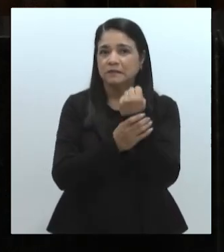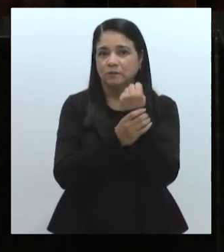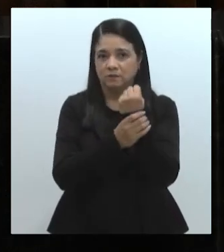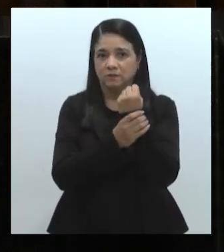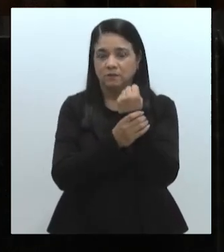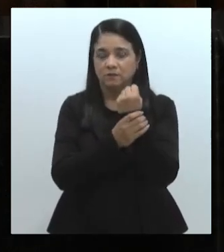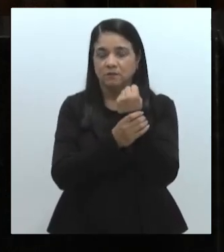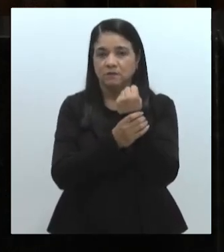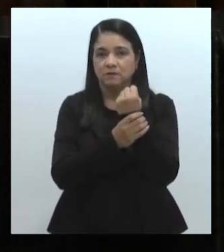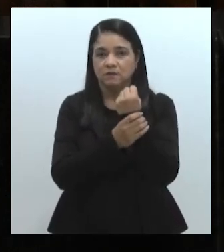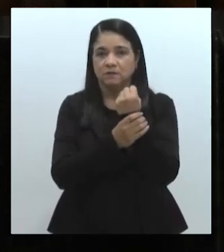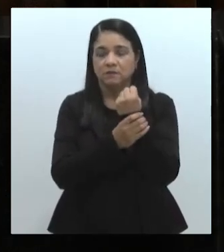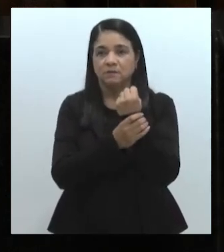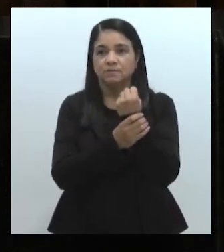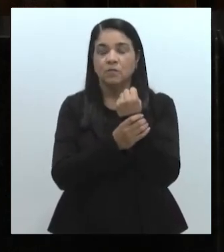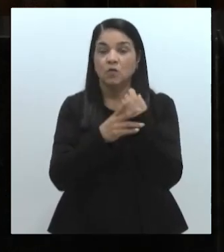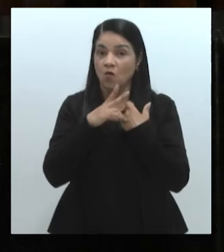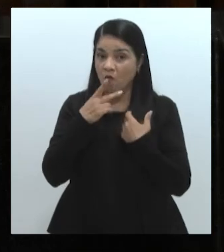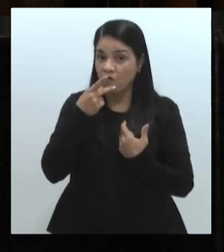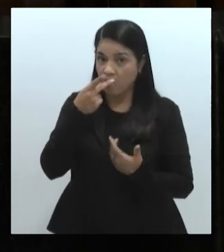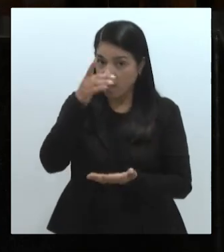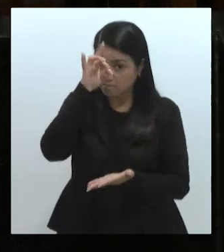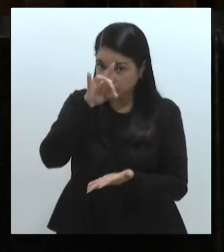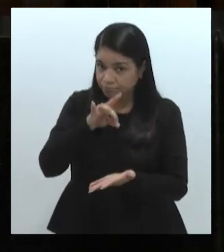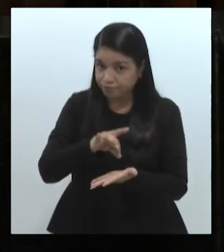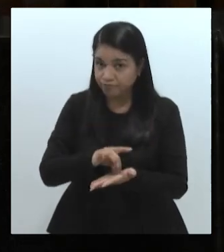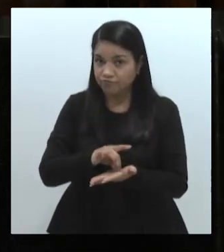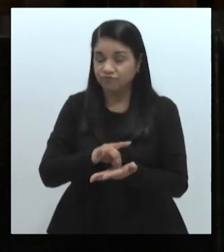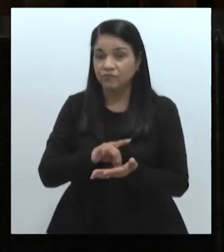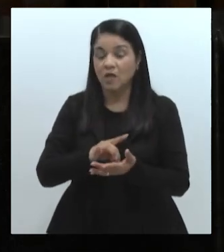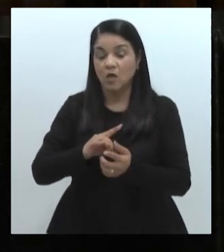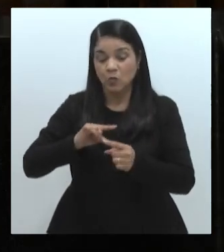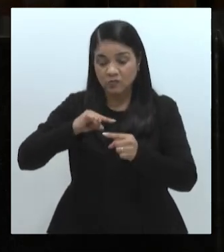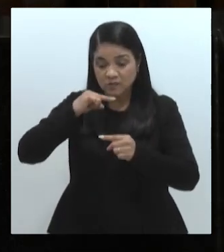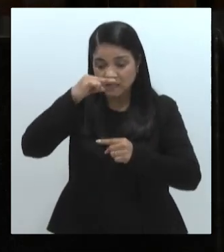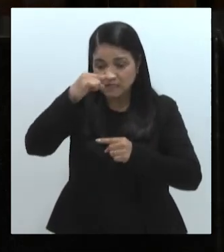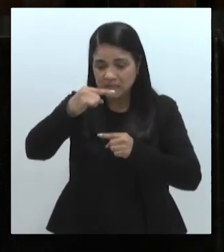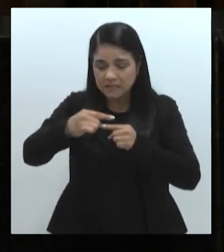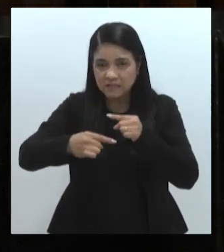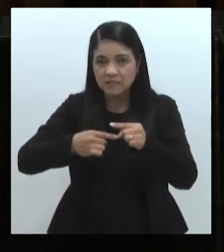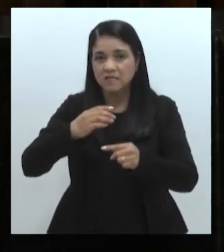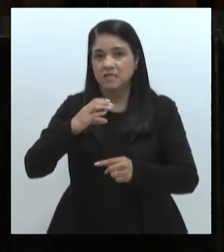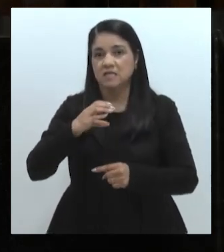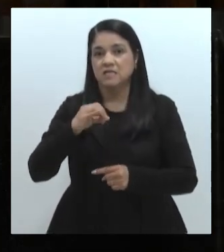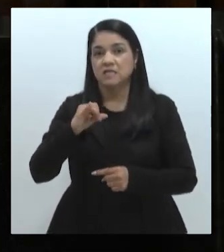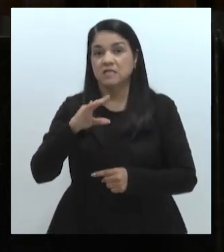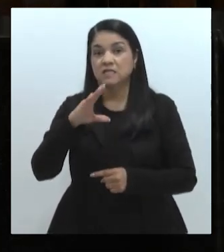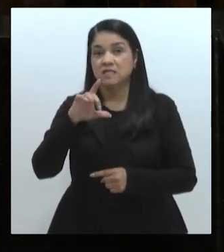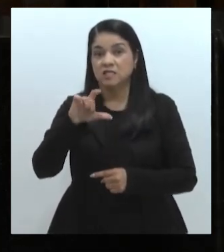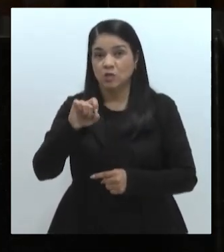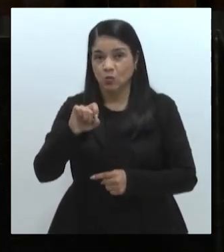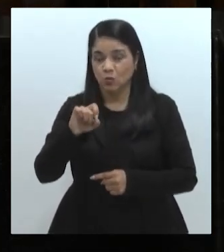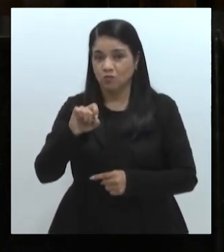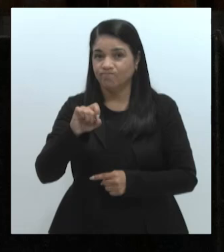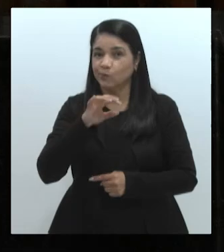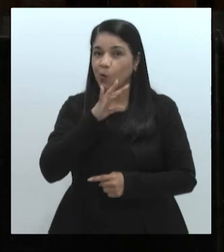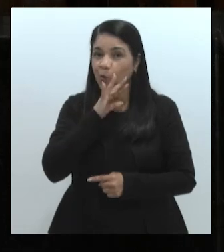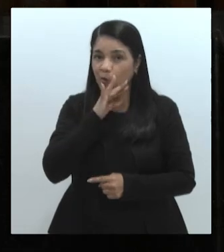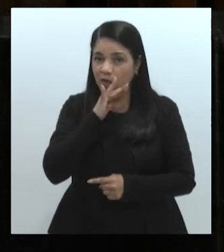eu afirmei aqui que esse era um ciclo perverso, que